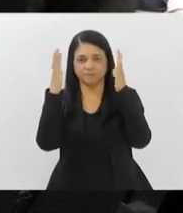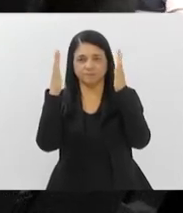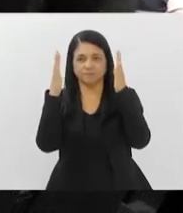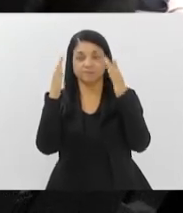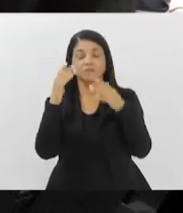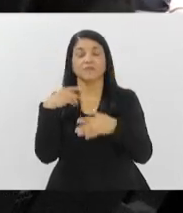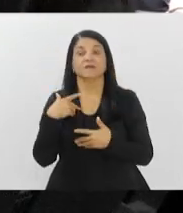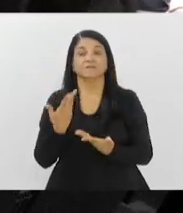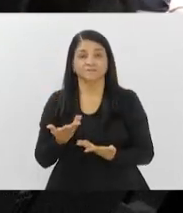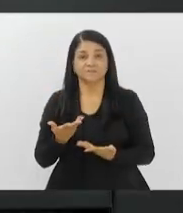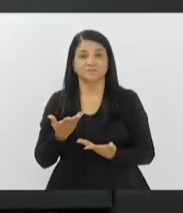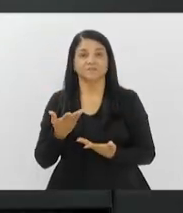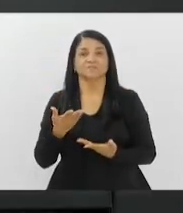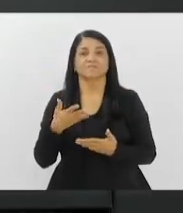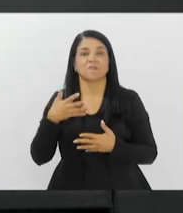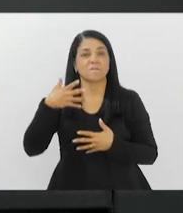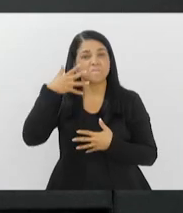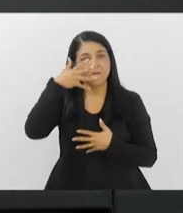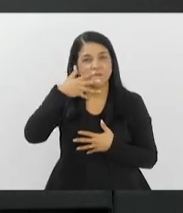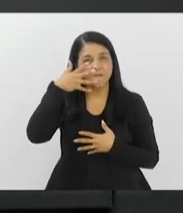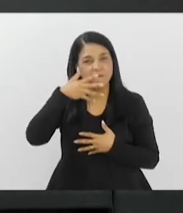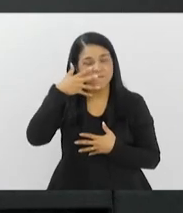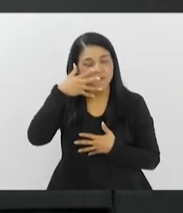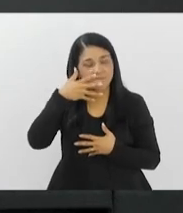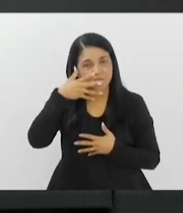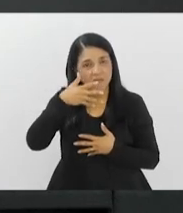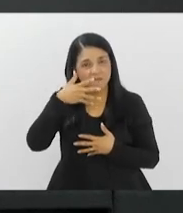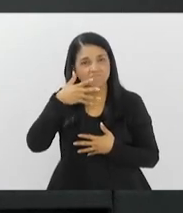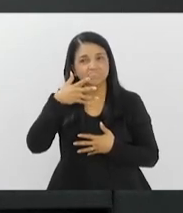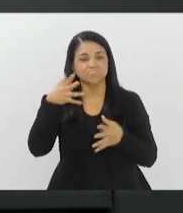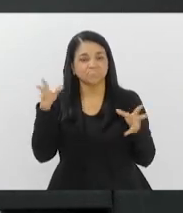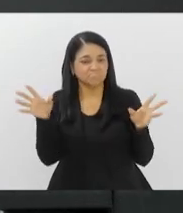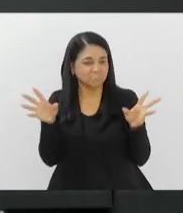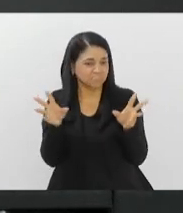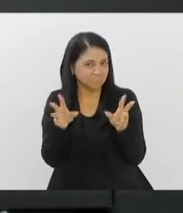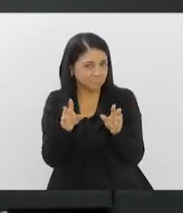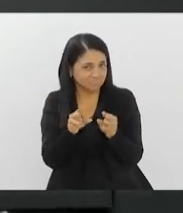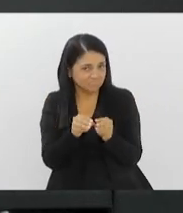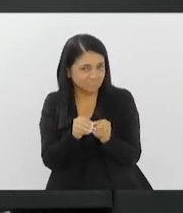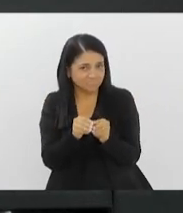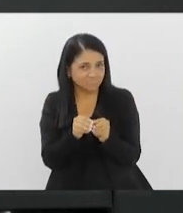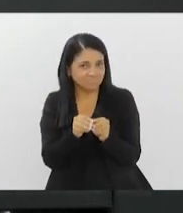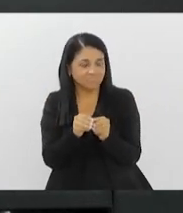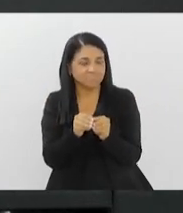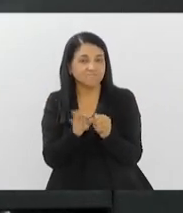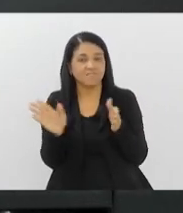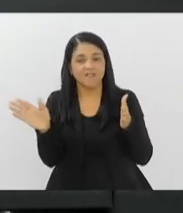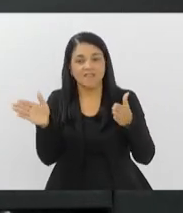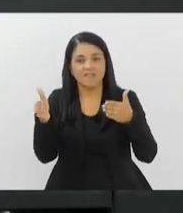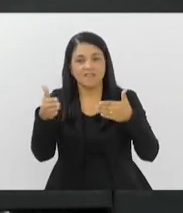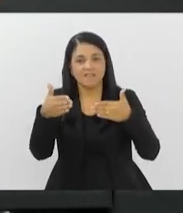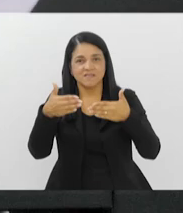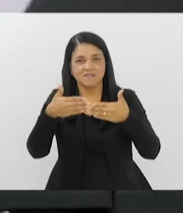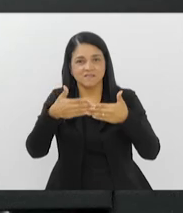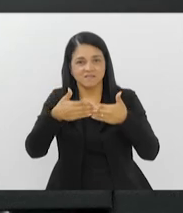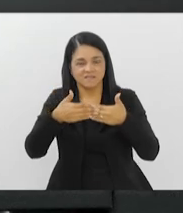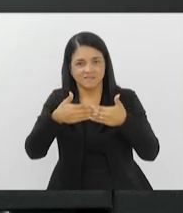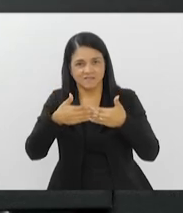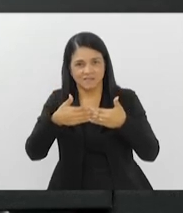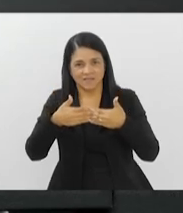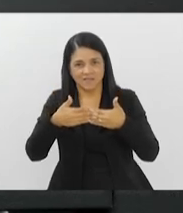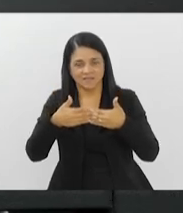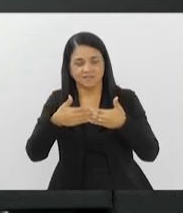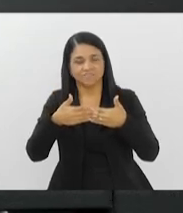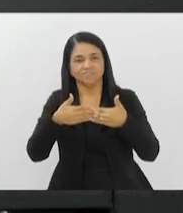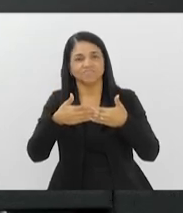Dito essas palavras, eu acho que não tem mais nada a tratar, né? Então, eu declaro encerrado esse